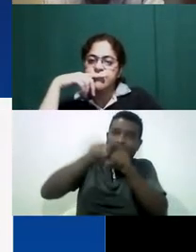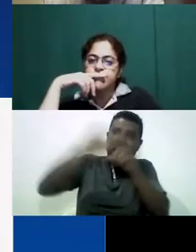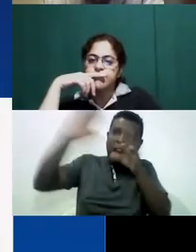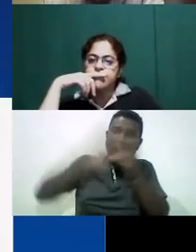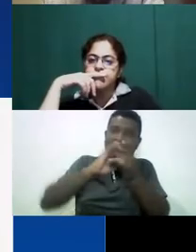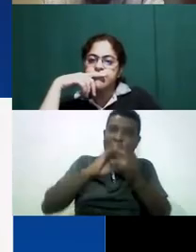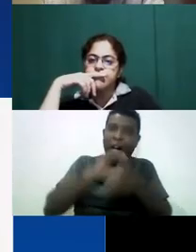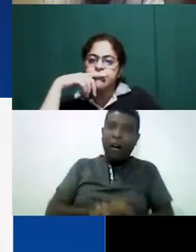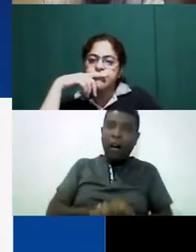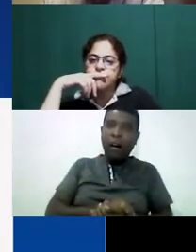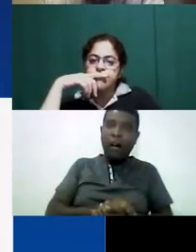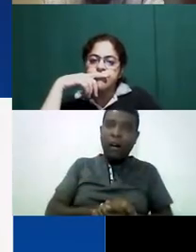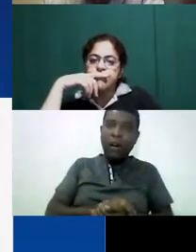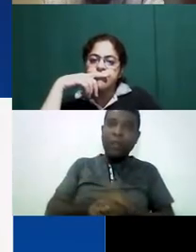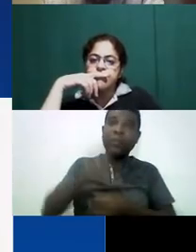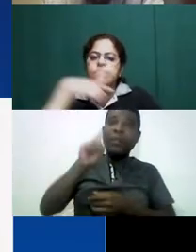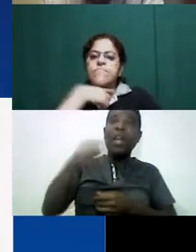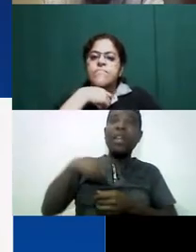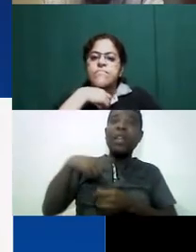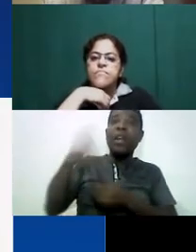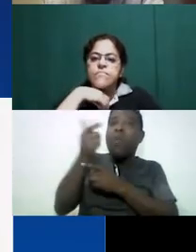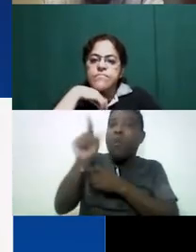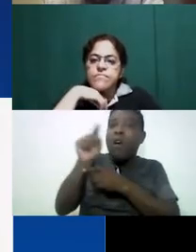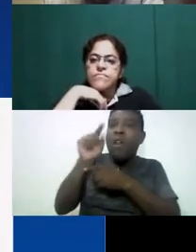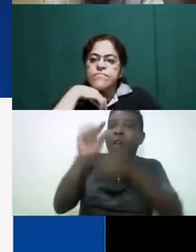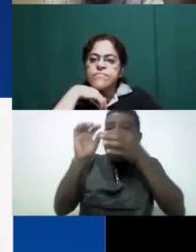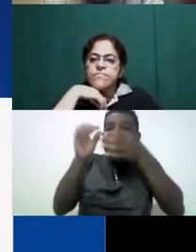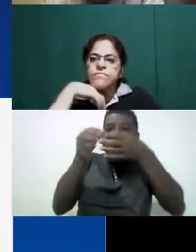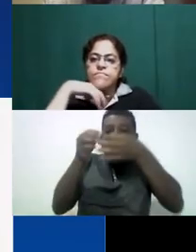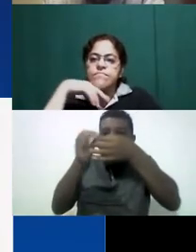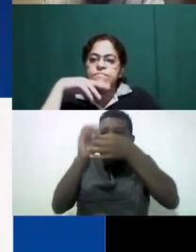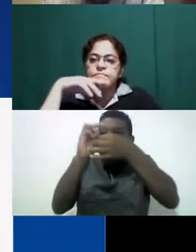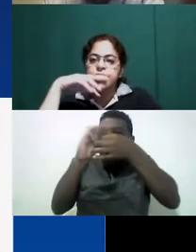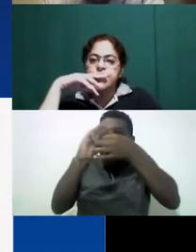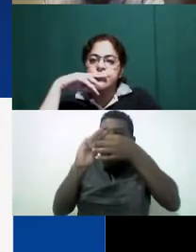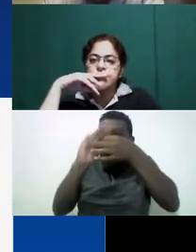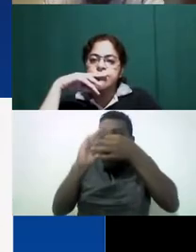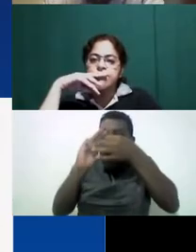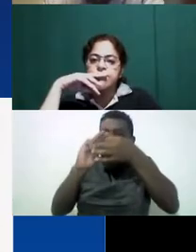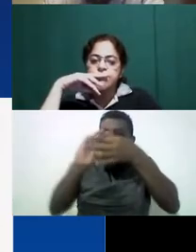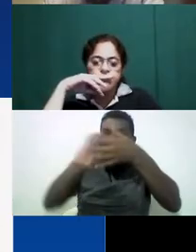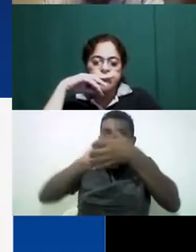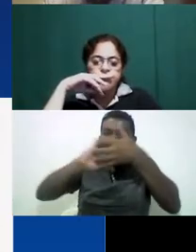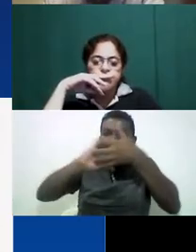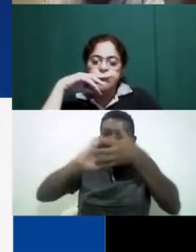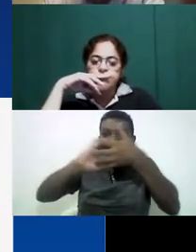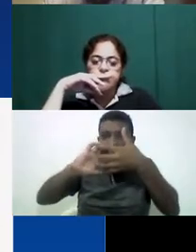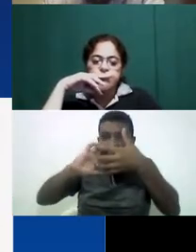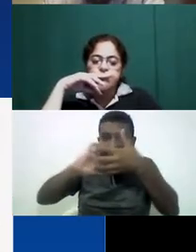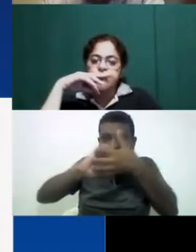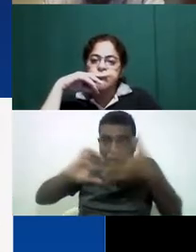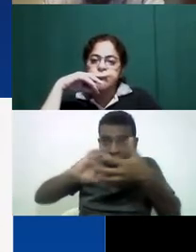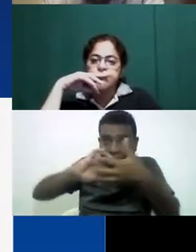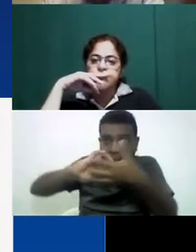da cervical alta, o reto anterior e o reto lateral. São pequenos músculos da região cervical, tá?